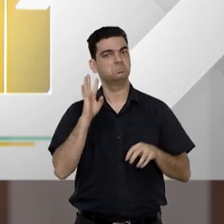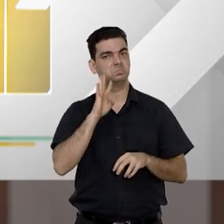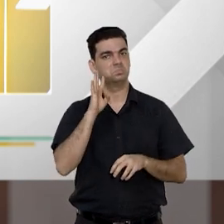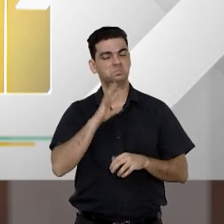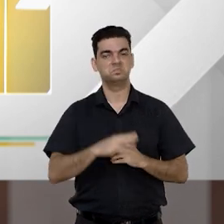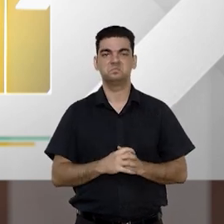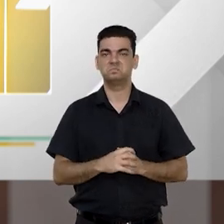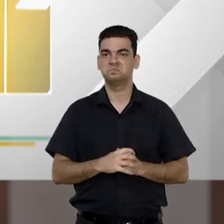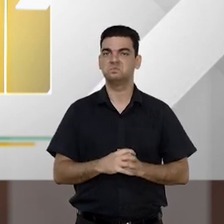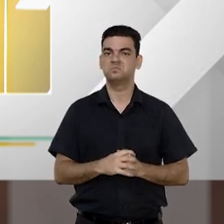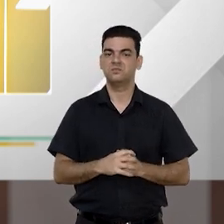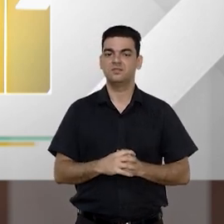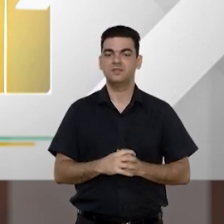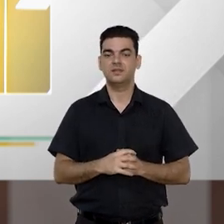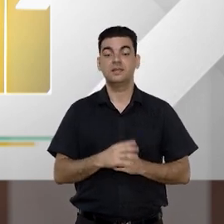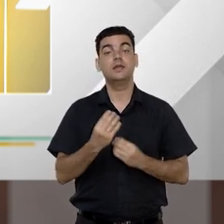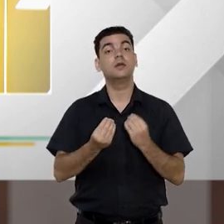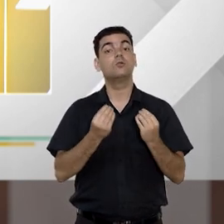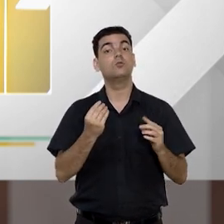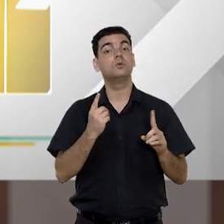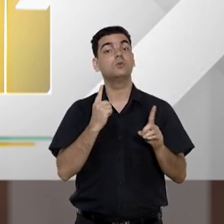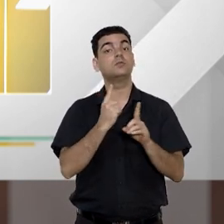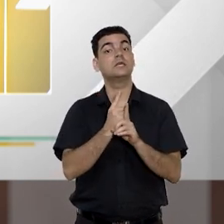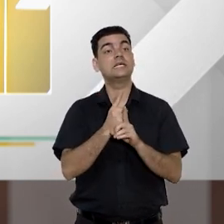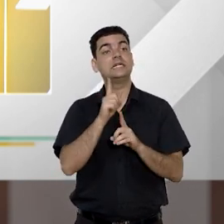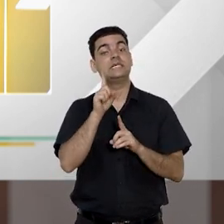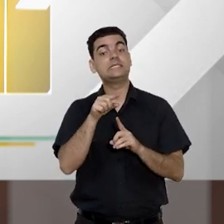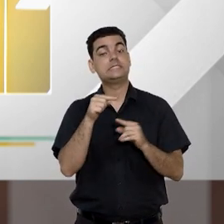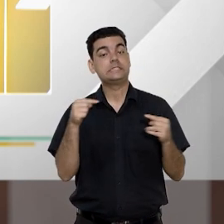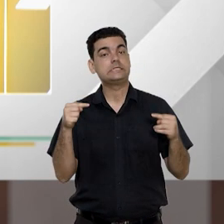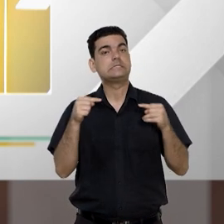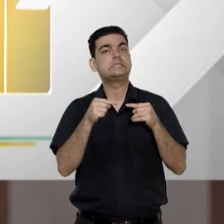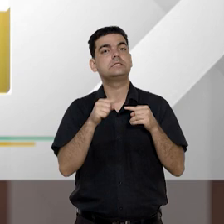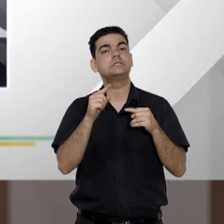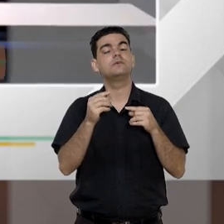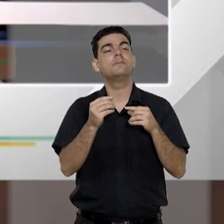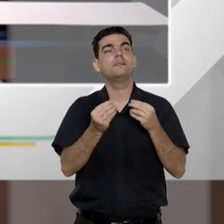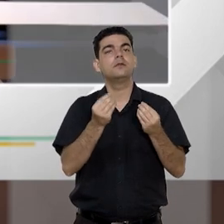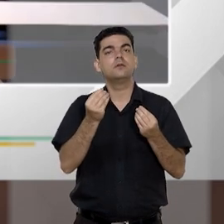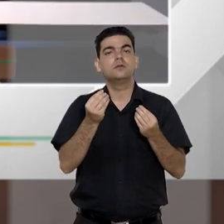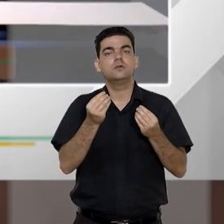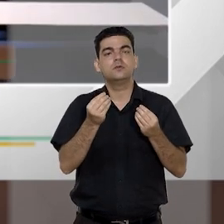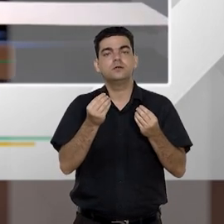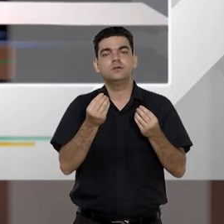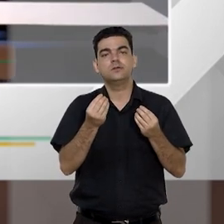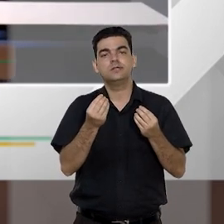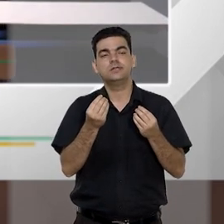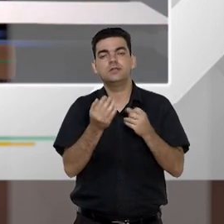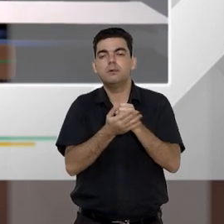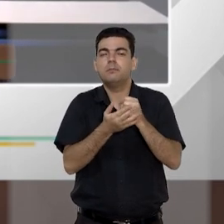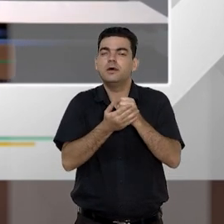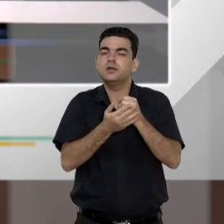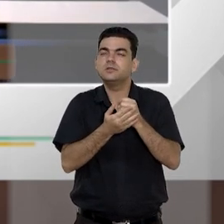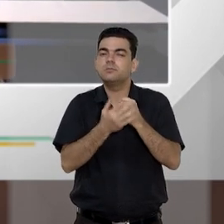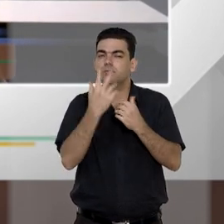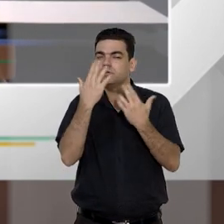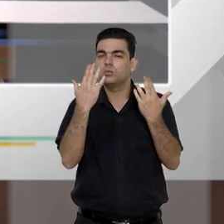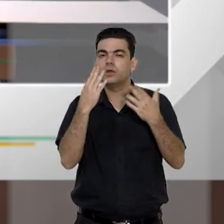Essa é uma questão interessante, né? Que é a identificação da extensão da aplicação